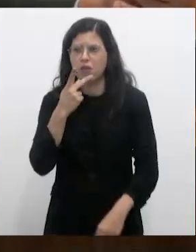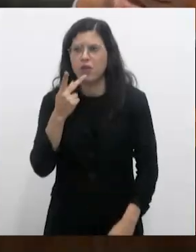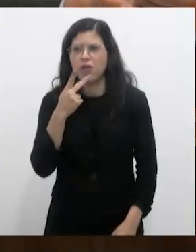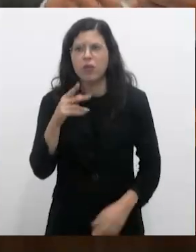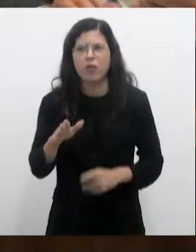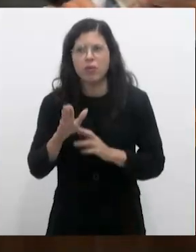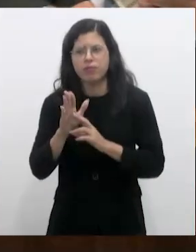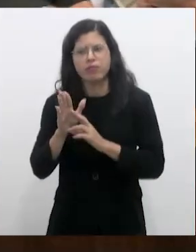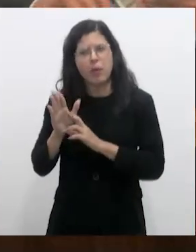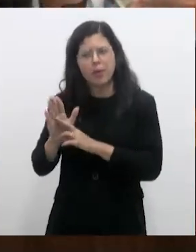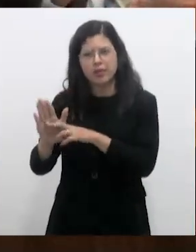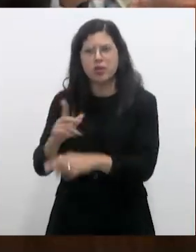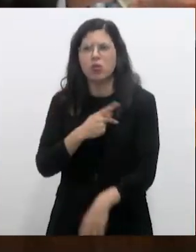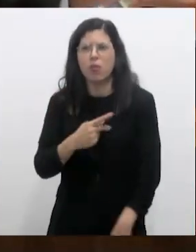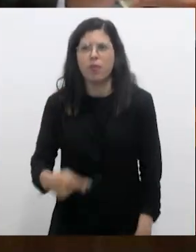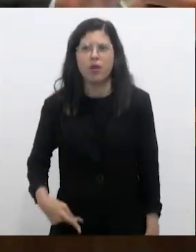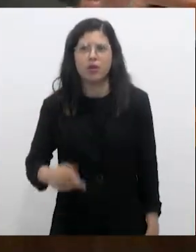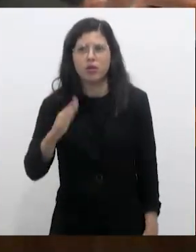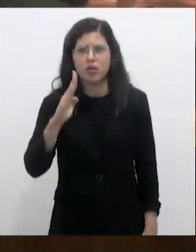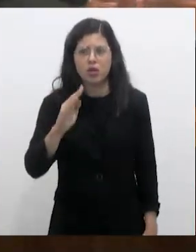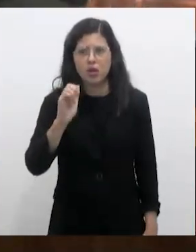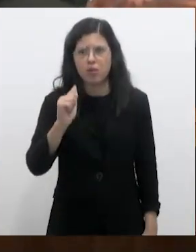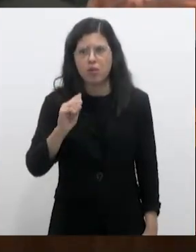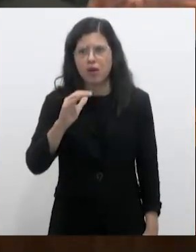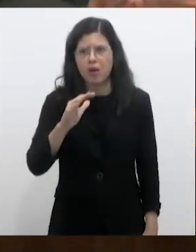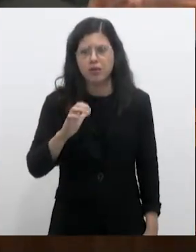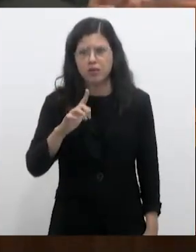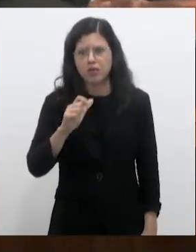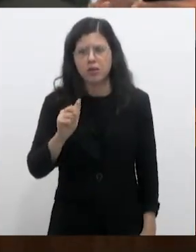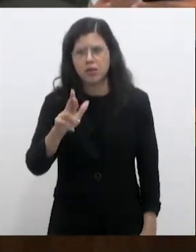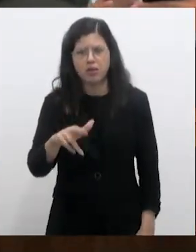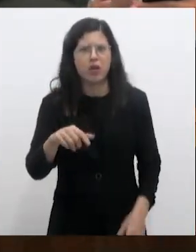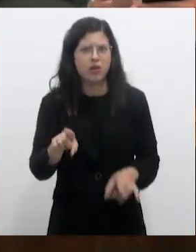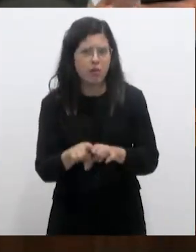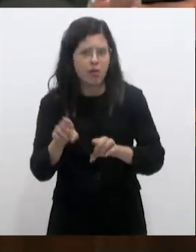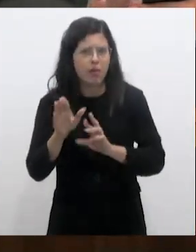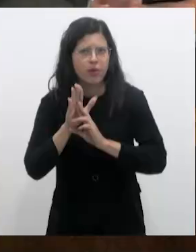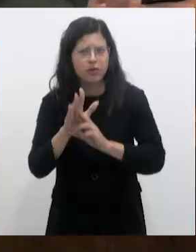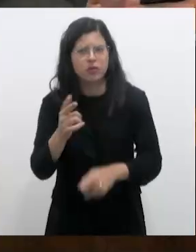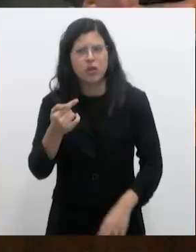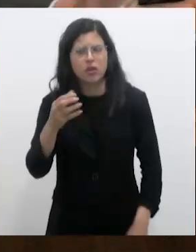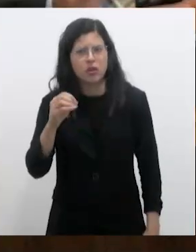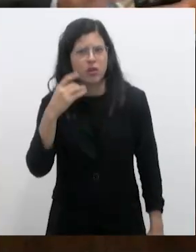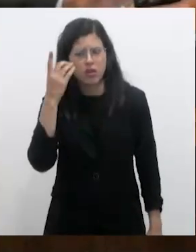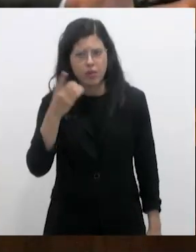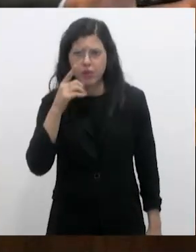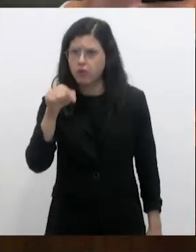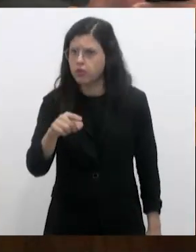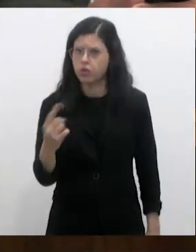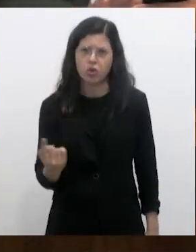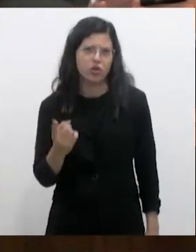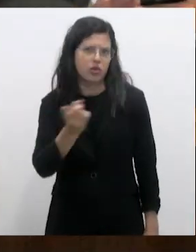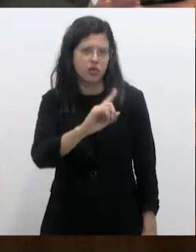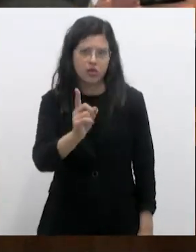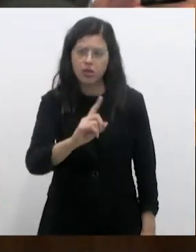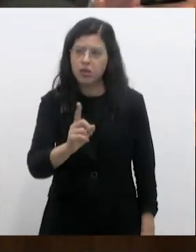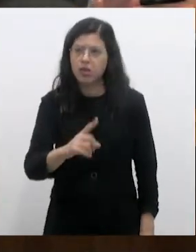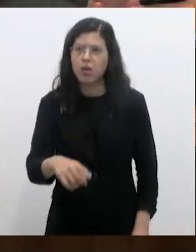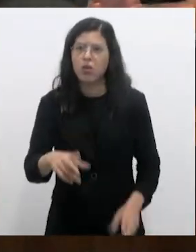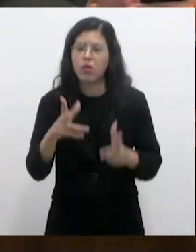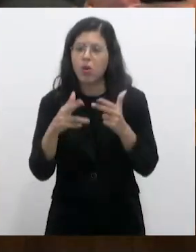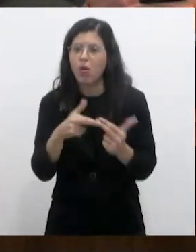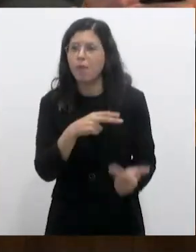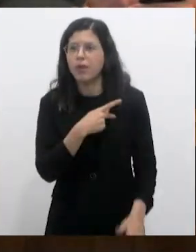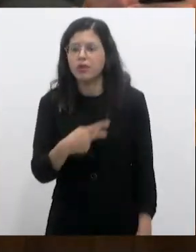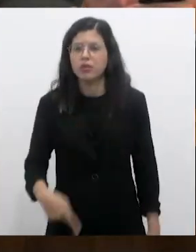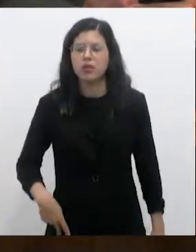Bacelar, estou vindo aqui em nome dos 70 deputados, porque você não está sozinho, você não está desamparado, assim como o presidente da Unimed